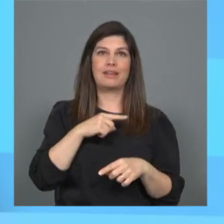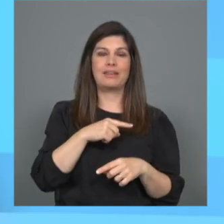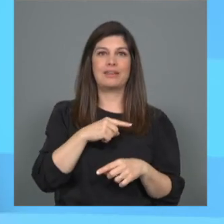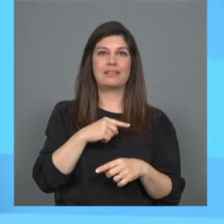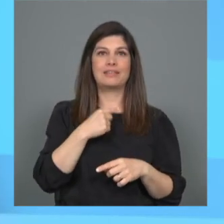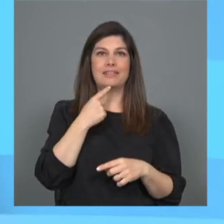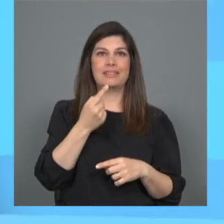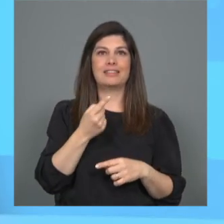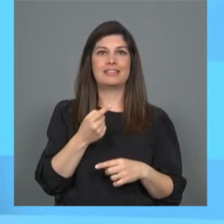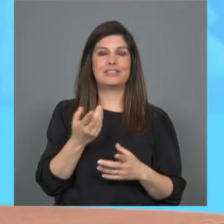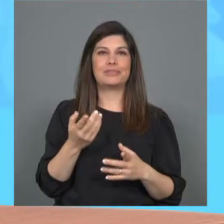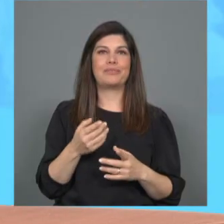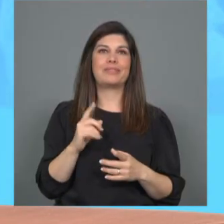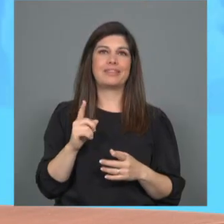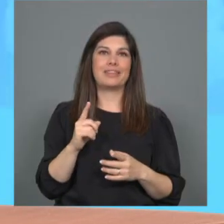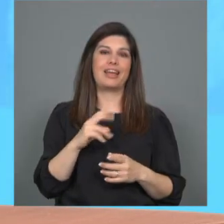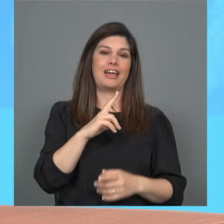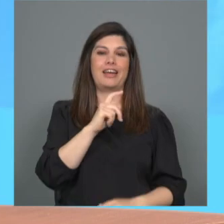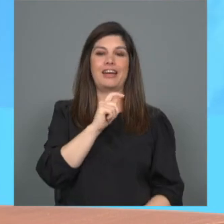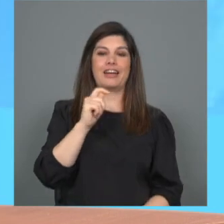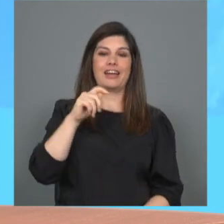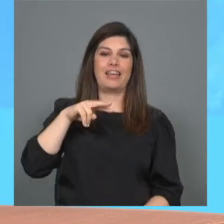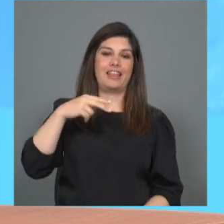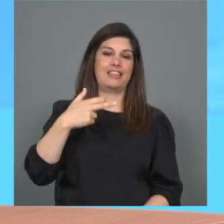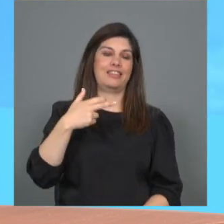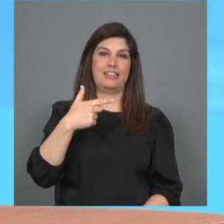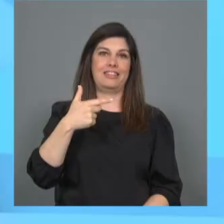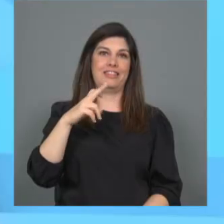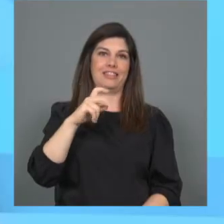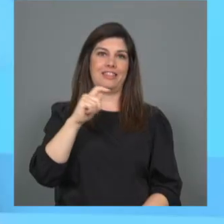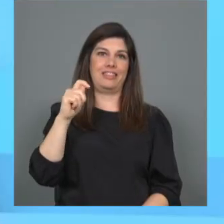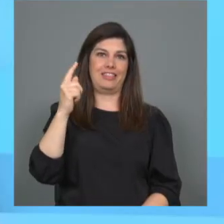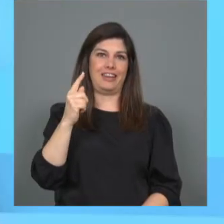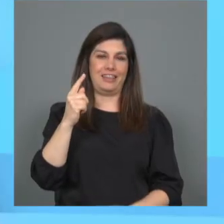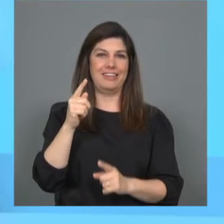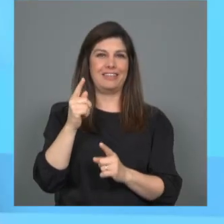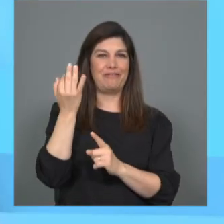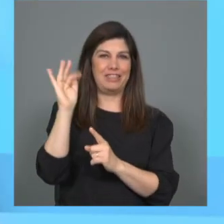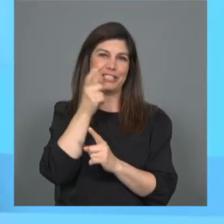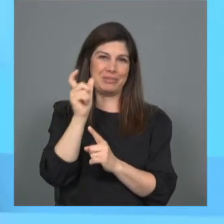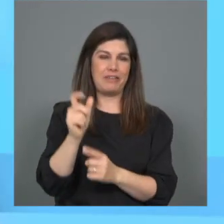Os franceses, na rentrée. Na rentrée, exatamente. Frei José Nunes, vamos olhar